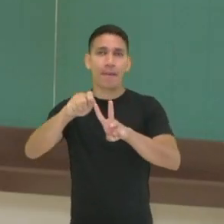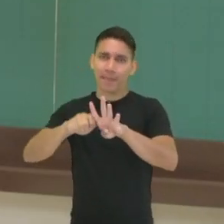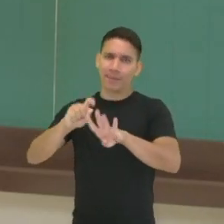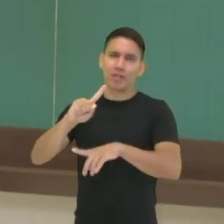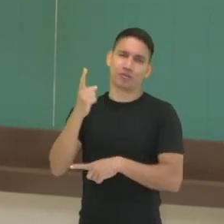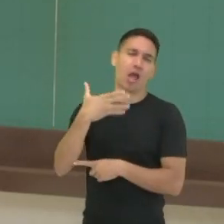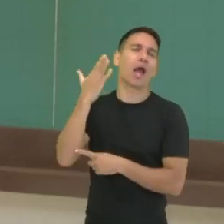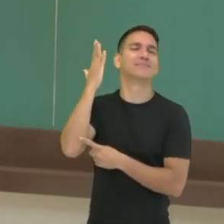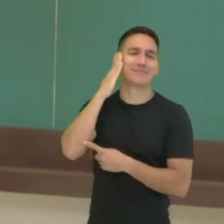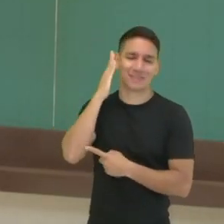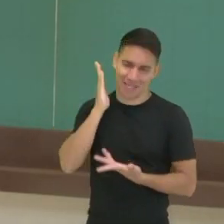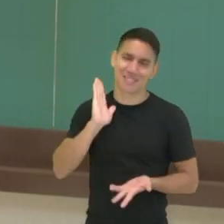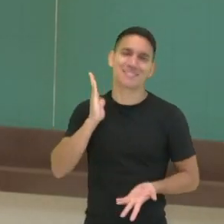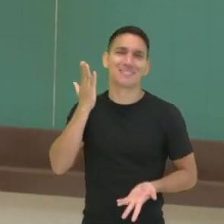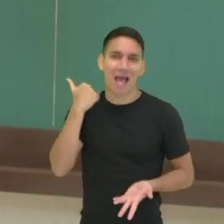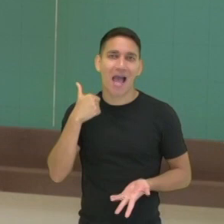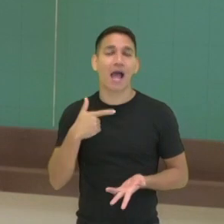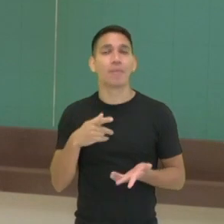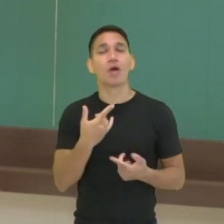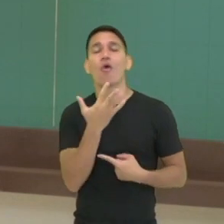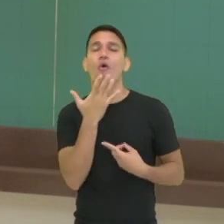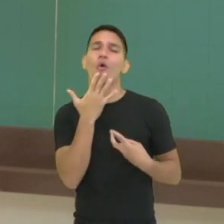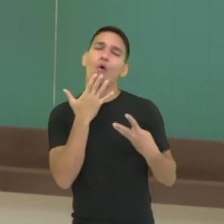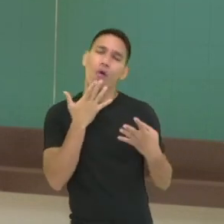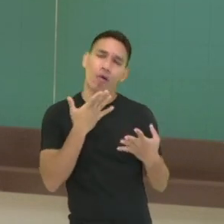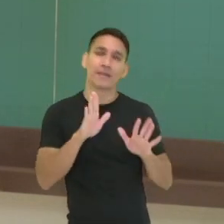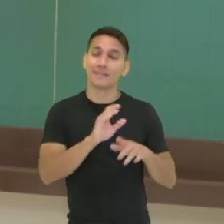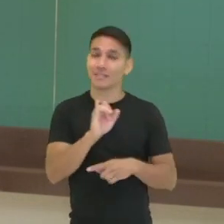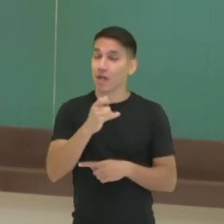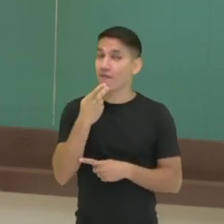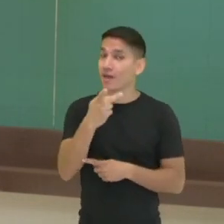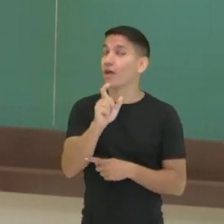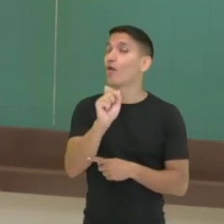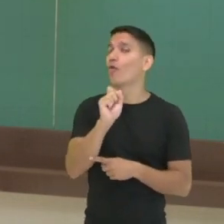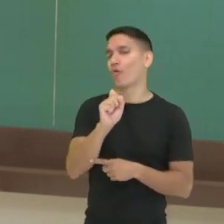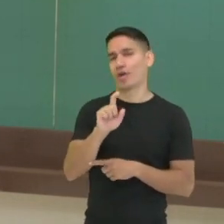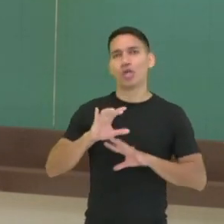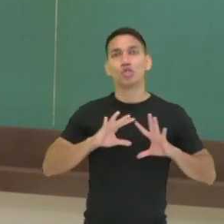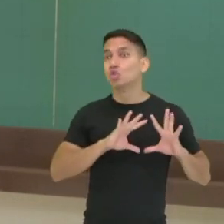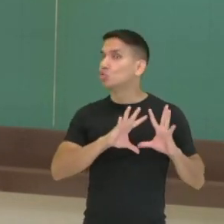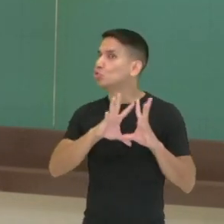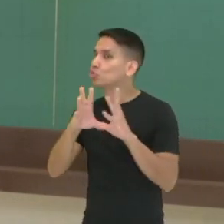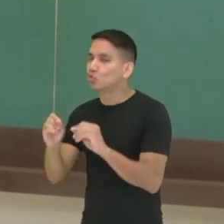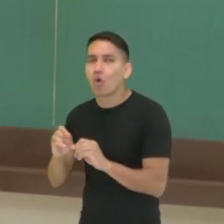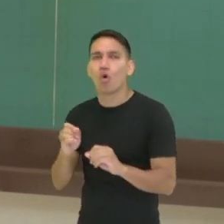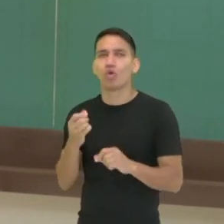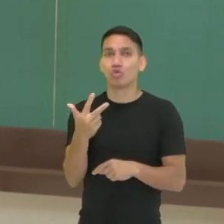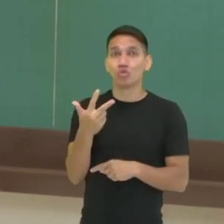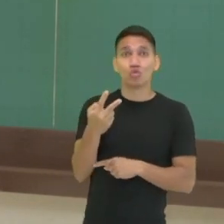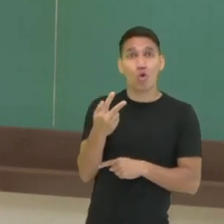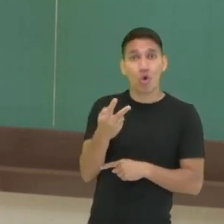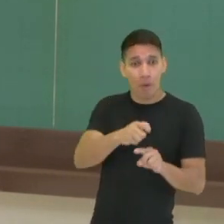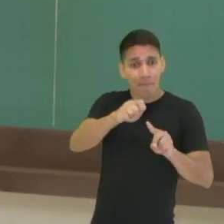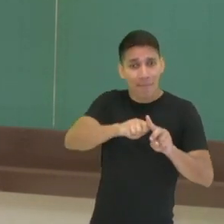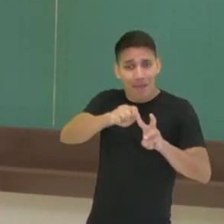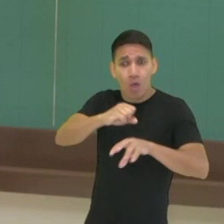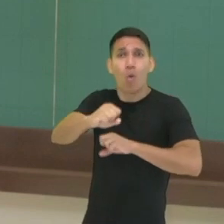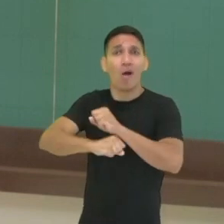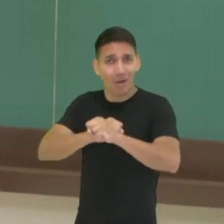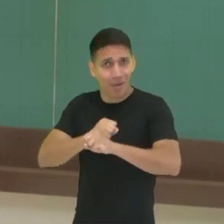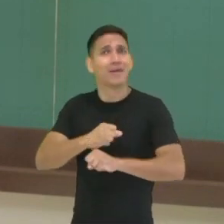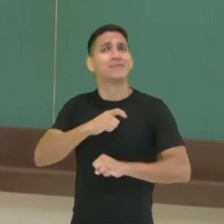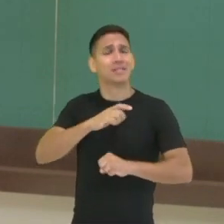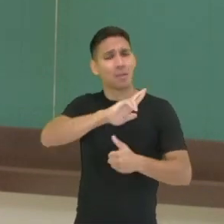nós conhecemos as suas colorações. Se eu contar para você que todos os 12 meses do ano tem